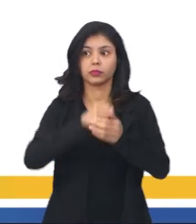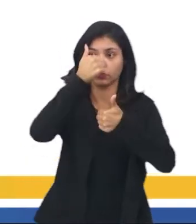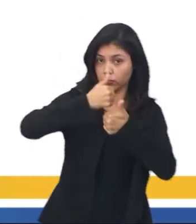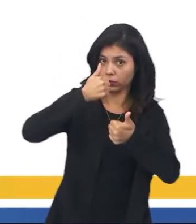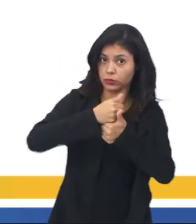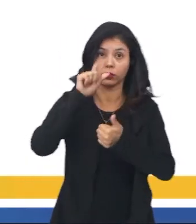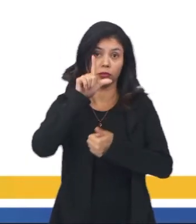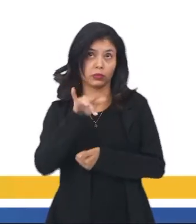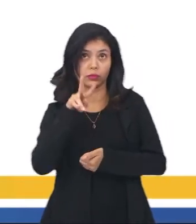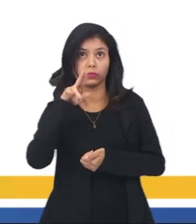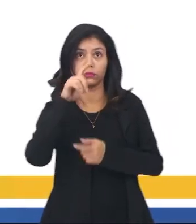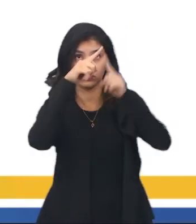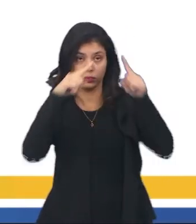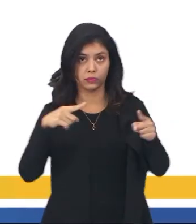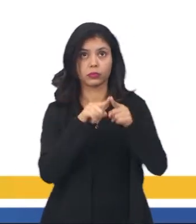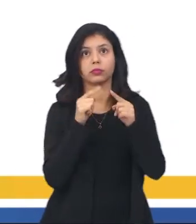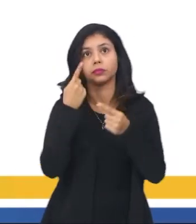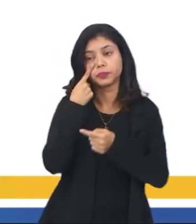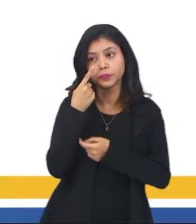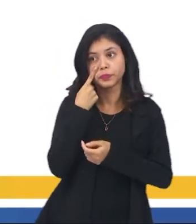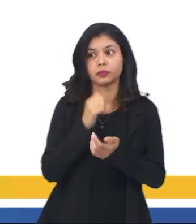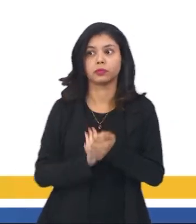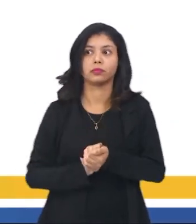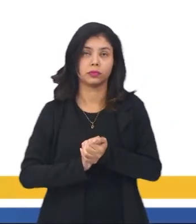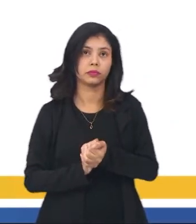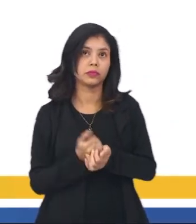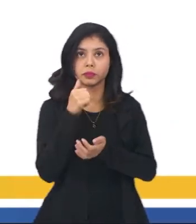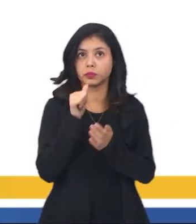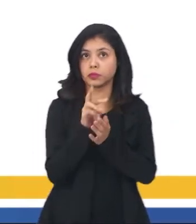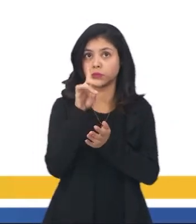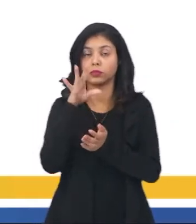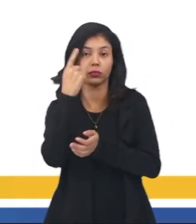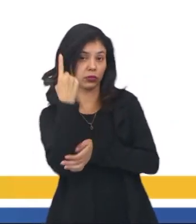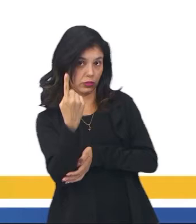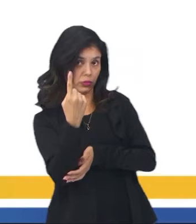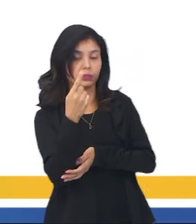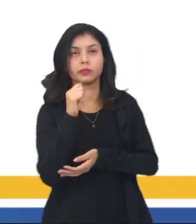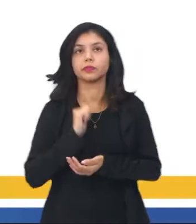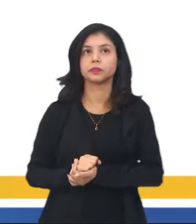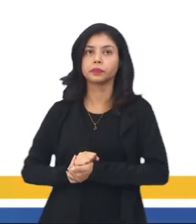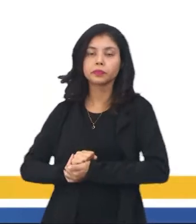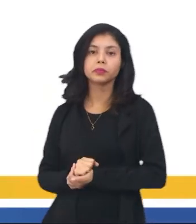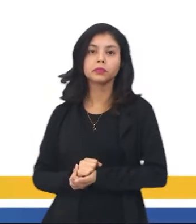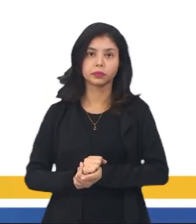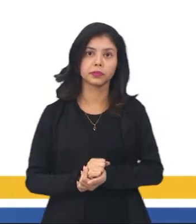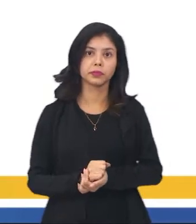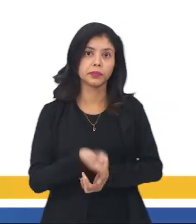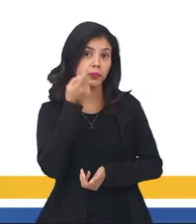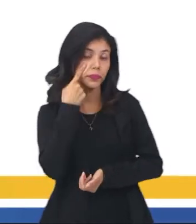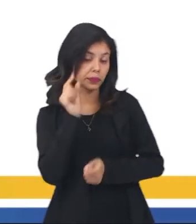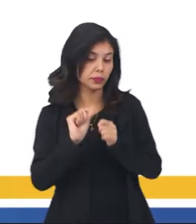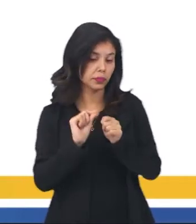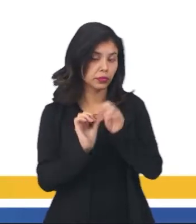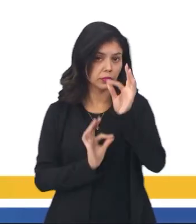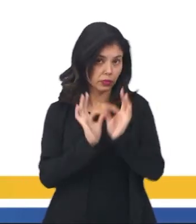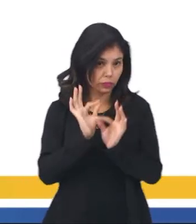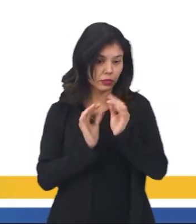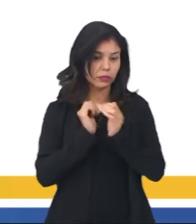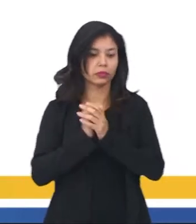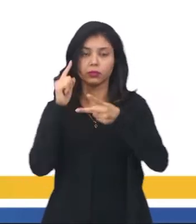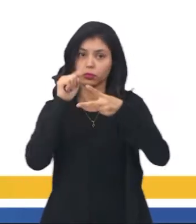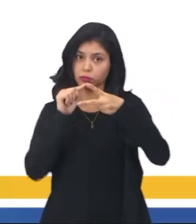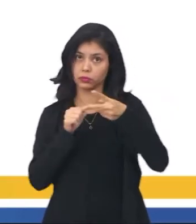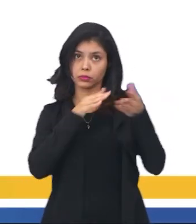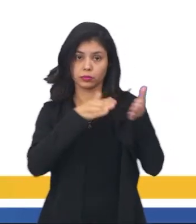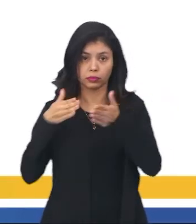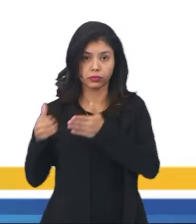o delta. Tá ok? Então, observe que o discriminante, que é o delta, é igual a 1. Fiz, na verdade, esses dois